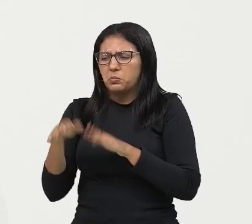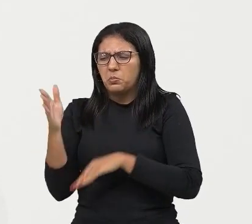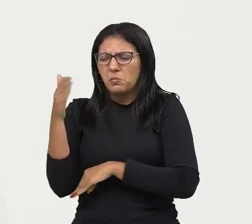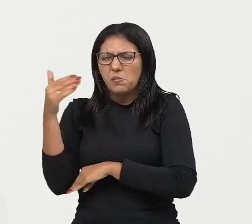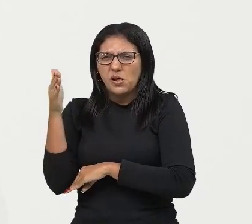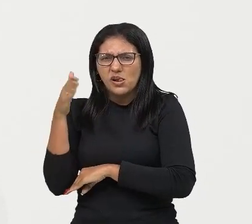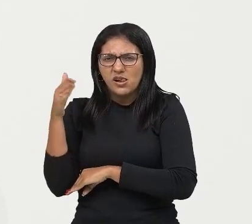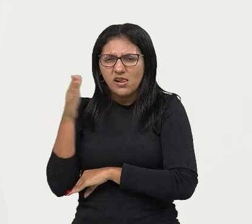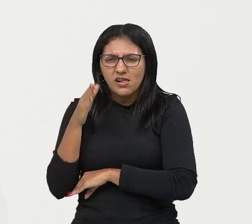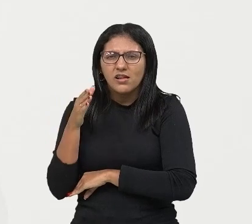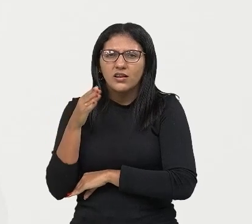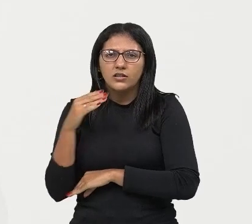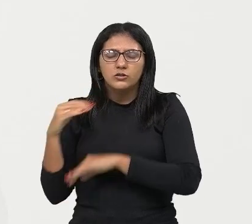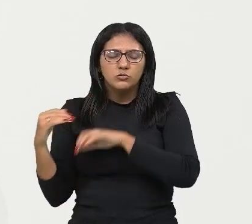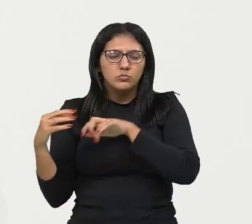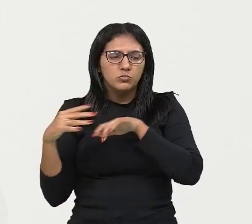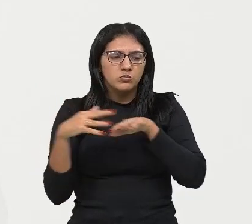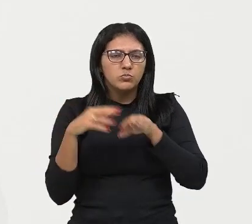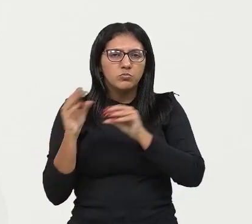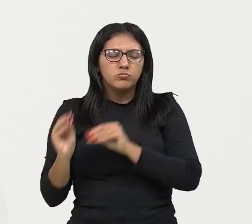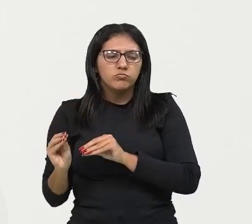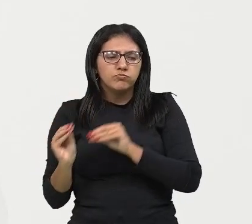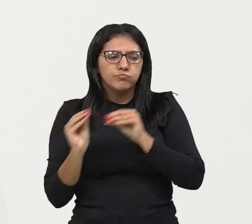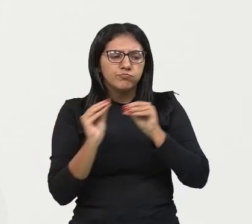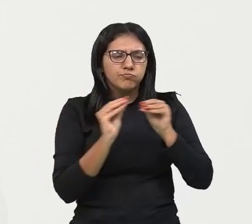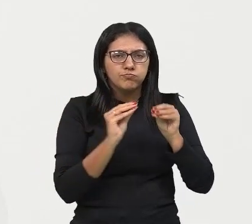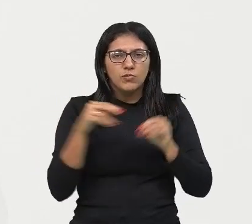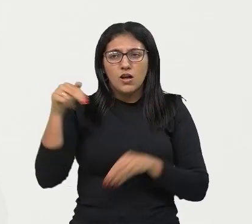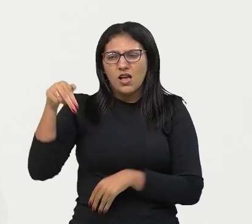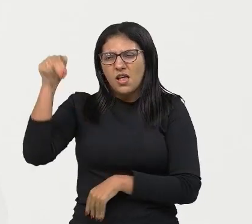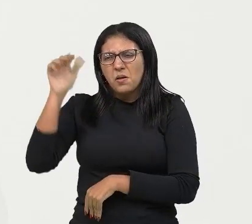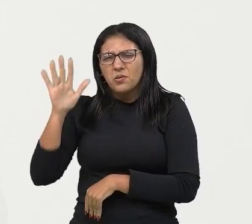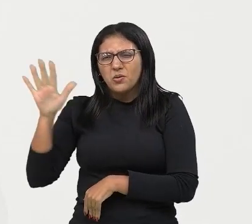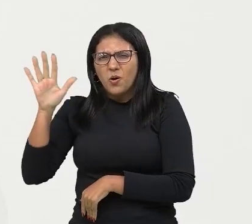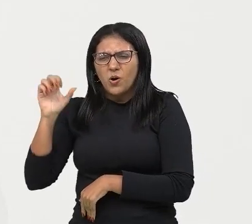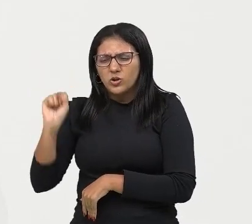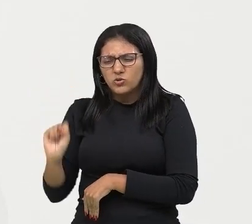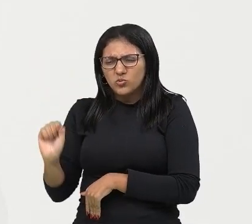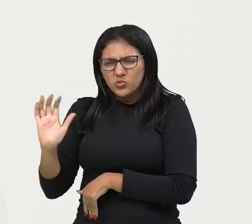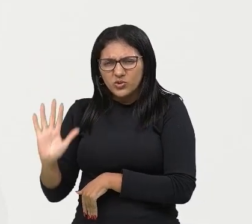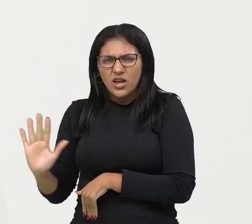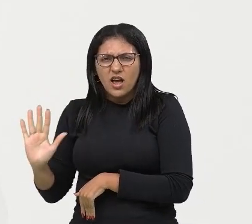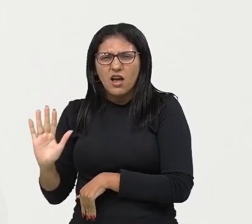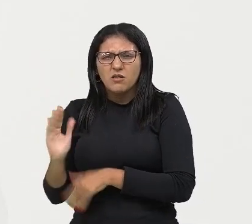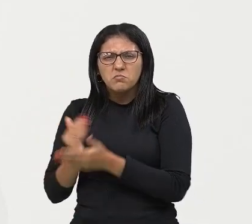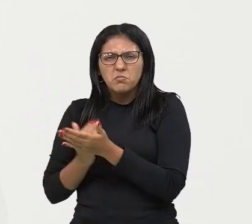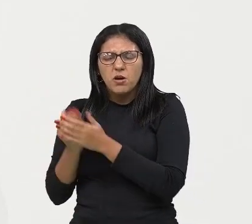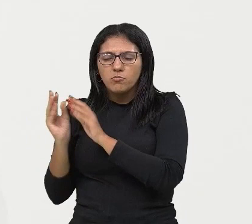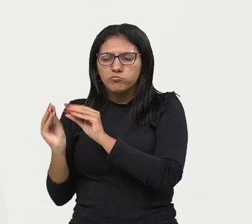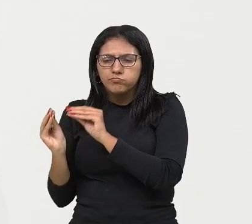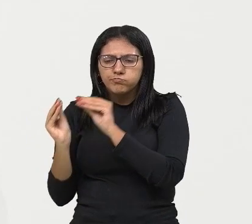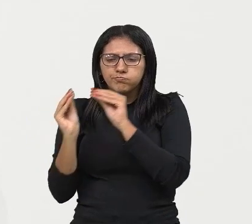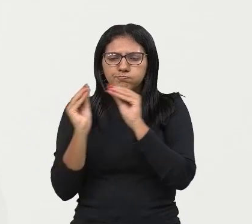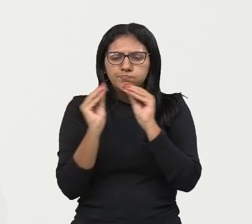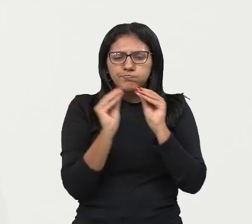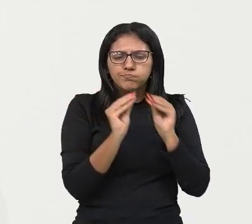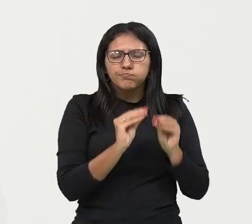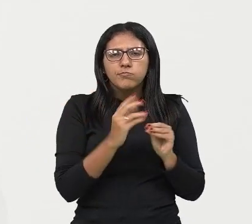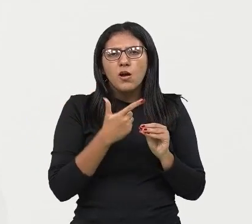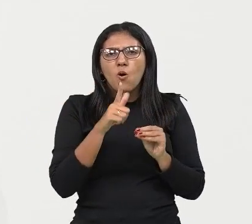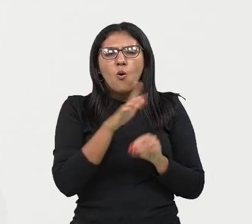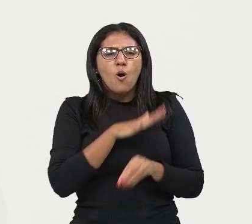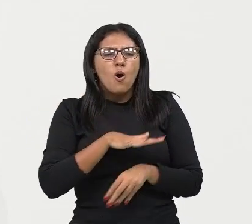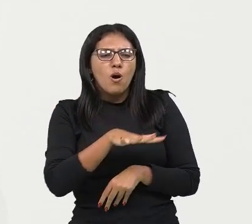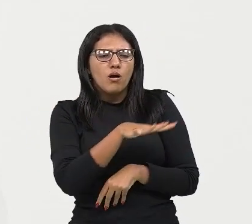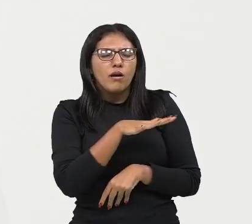o interior da colônia. Começam a sair ali do litoral, né, e começam realmente a ir mais para o